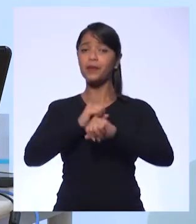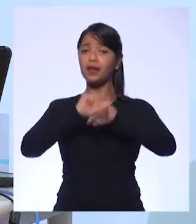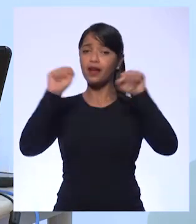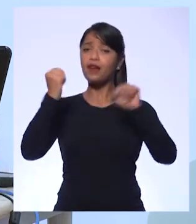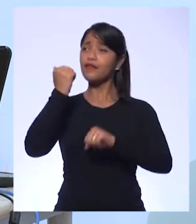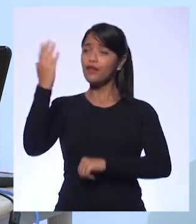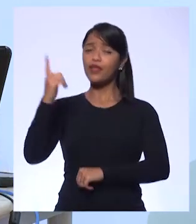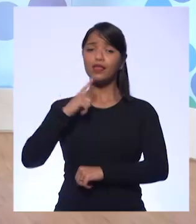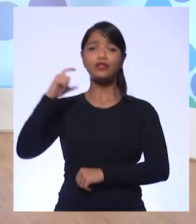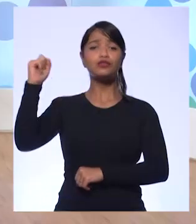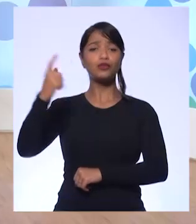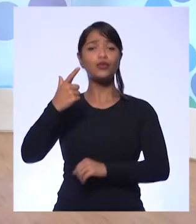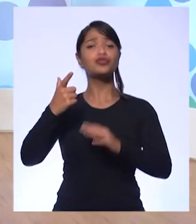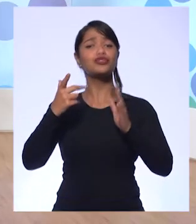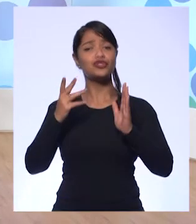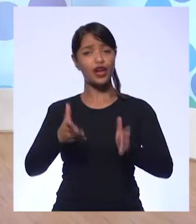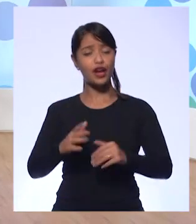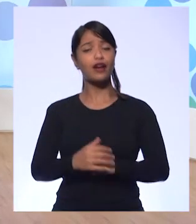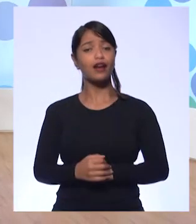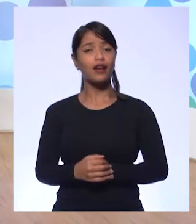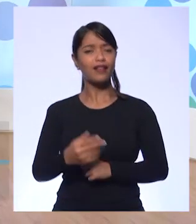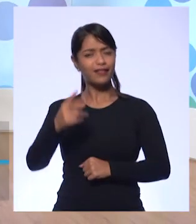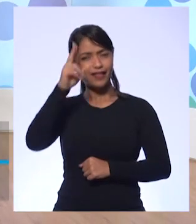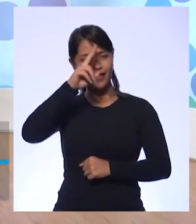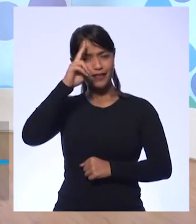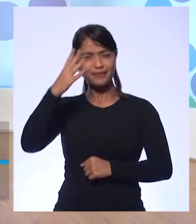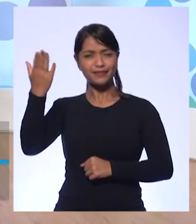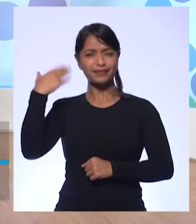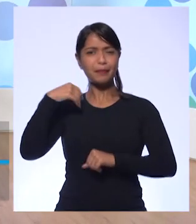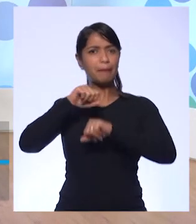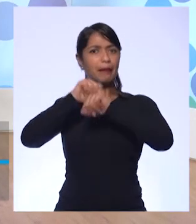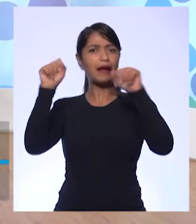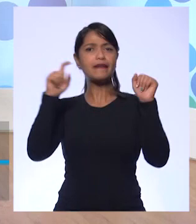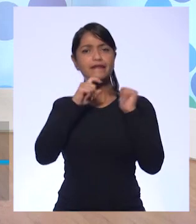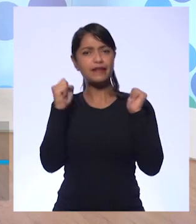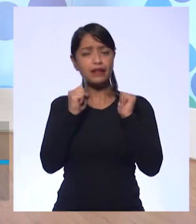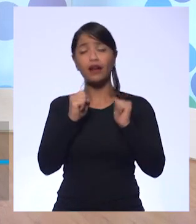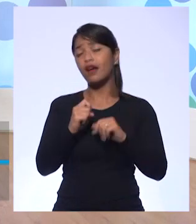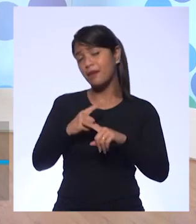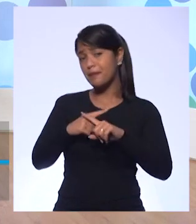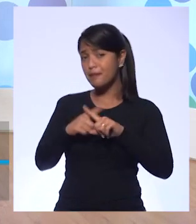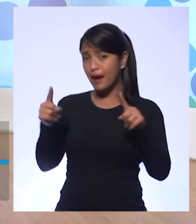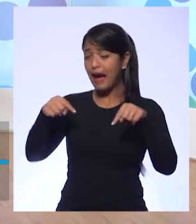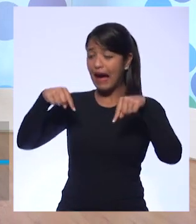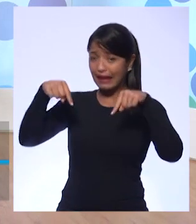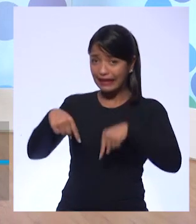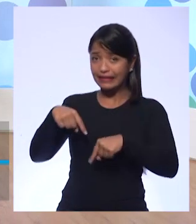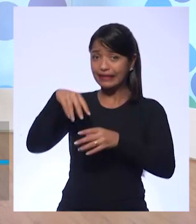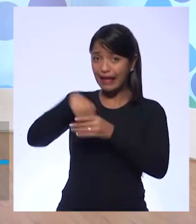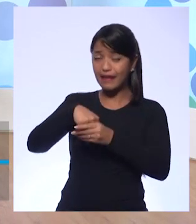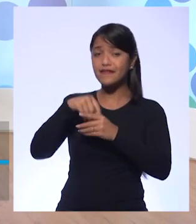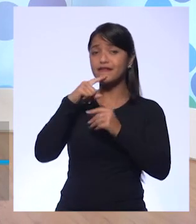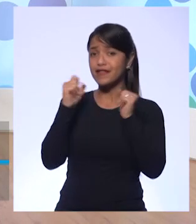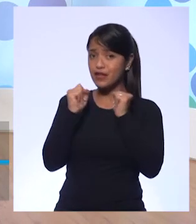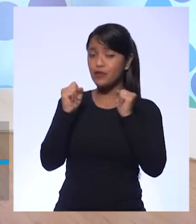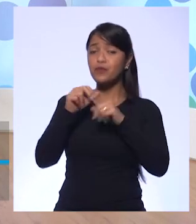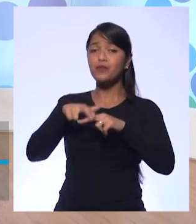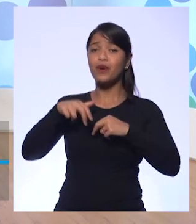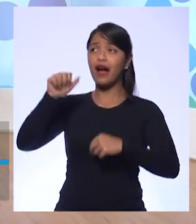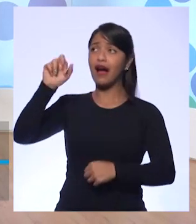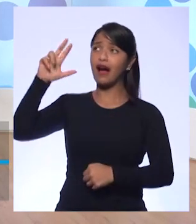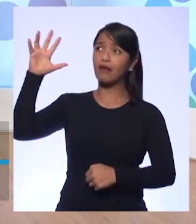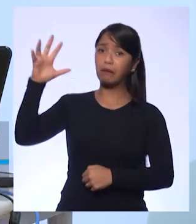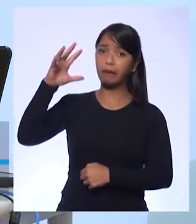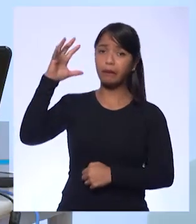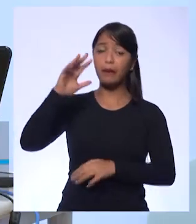sim. Mas Falamos aqui, tanto de manhãs frias, você lembra? mas aqui é frio, gente. Tem um ar-condicionado aqui. É frio ainda, né, Dani? É, aqui é um pouquinho gelado, mas lá fora